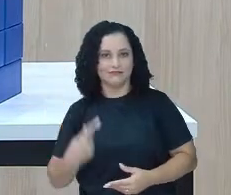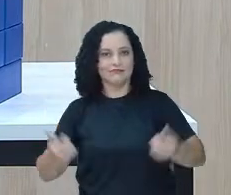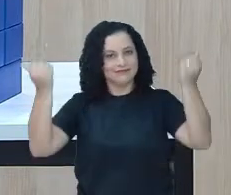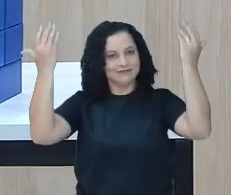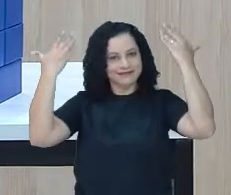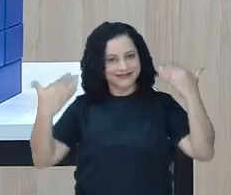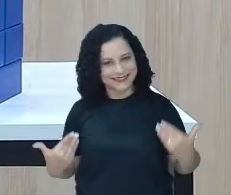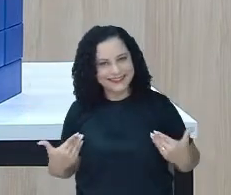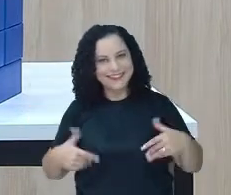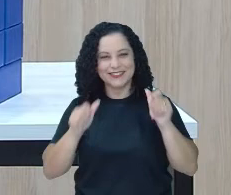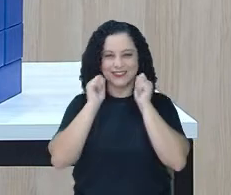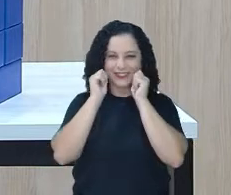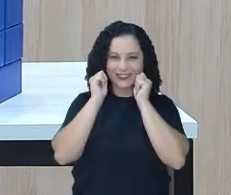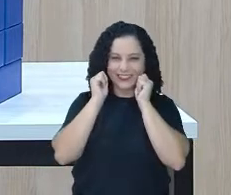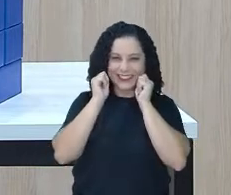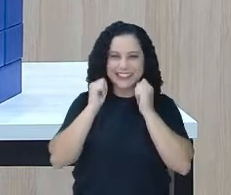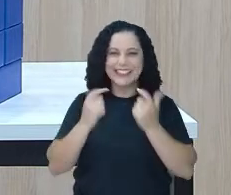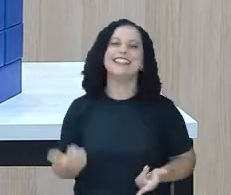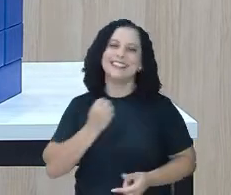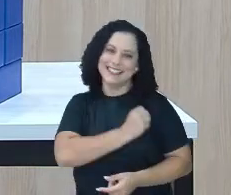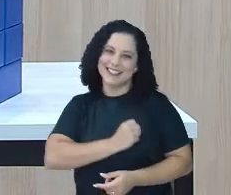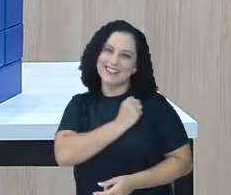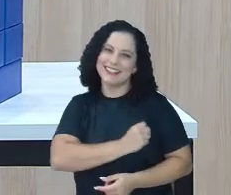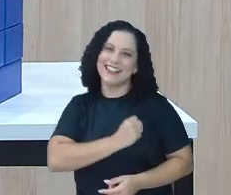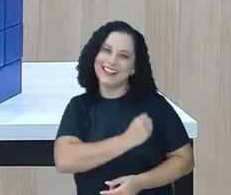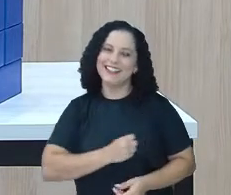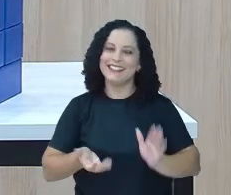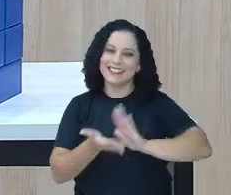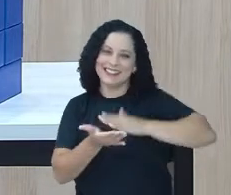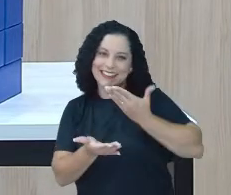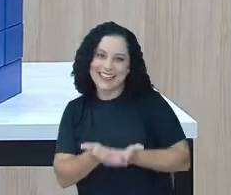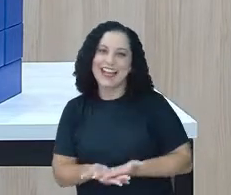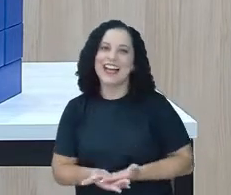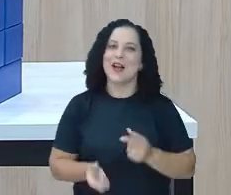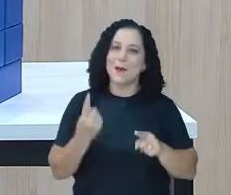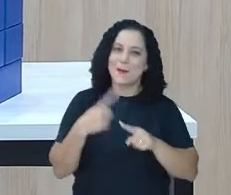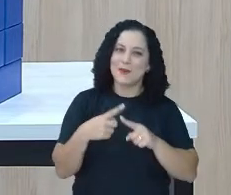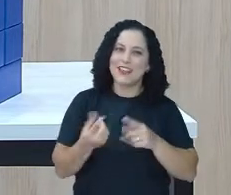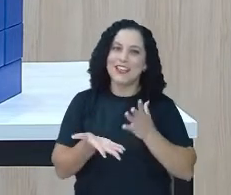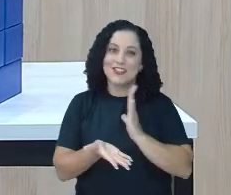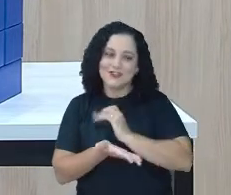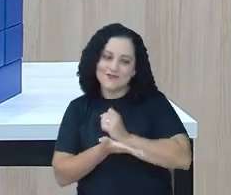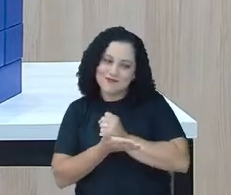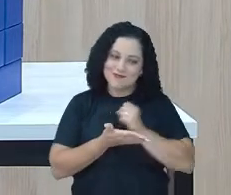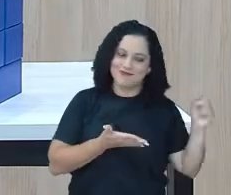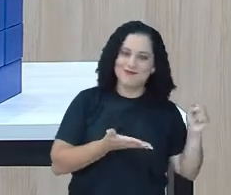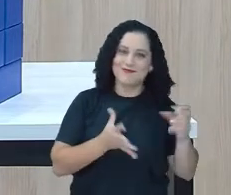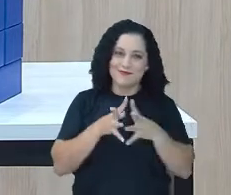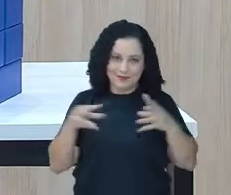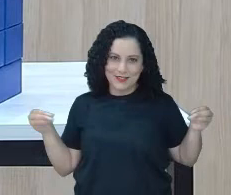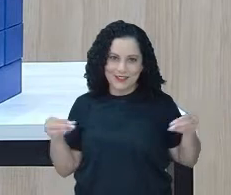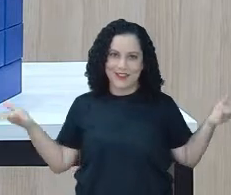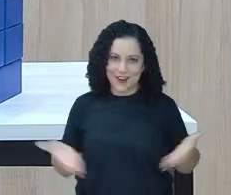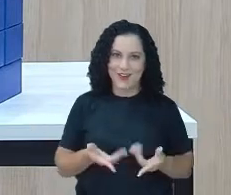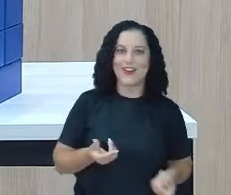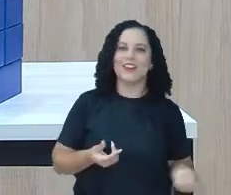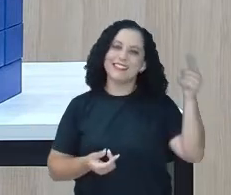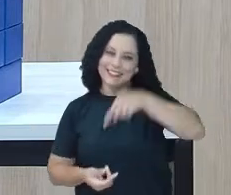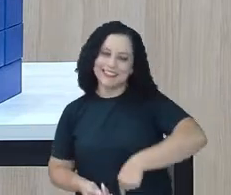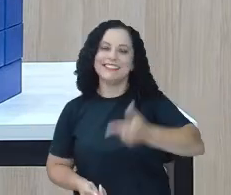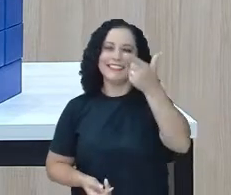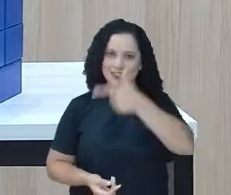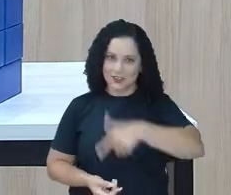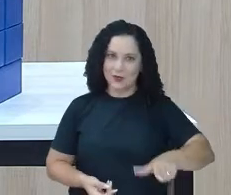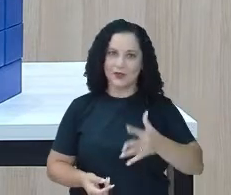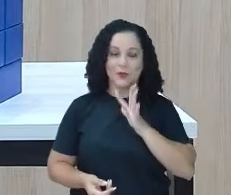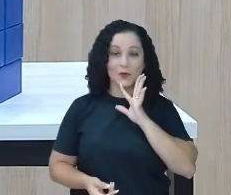muito fofinha. E eu estava com saudade dela, viu, gente? Porque ela estava sumida daqui, mas ela voltou para me ajudar aqui um pouquinho a transmitir